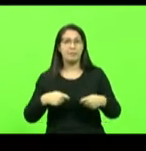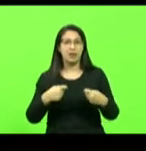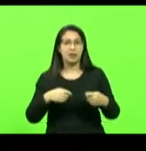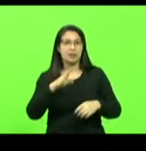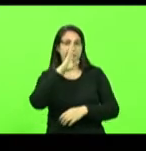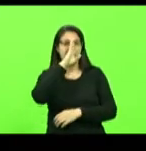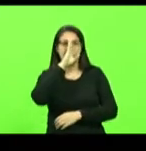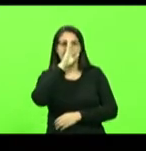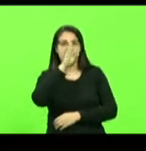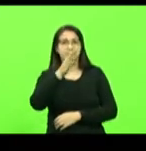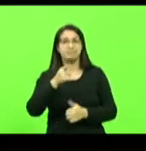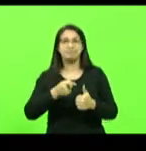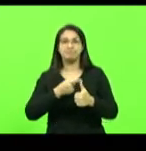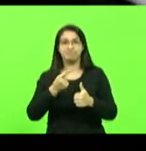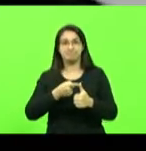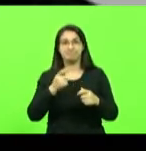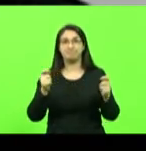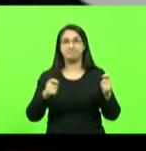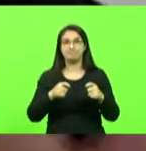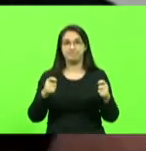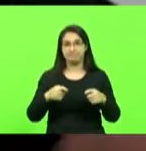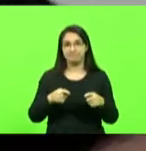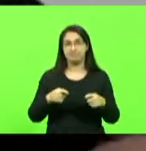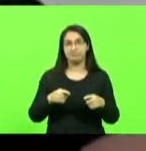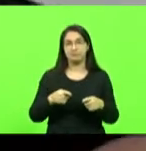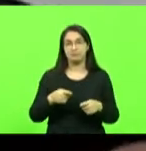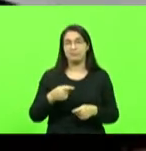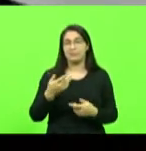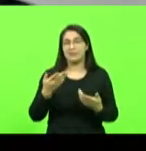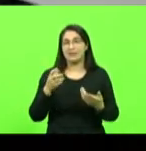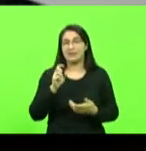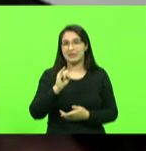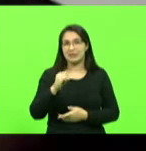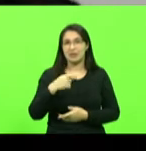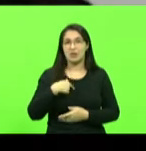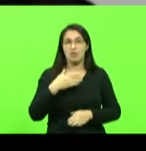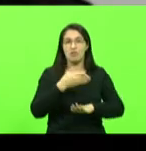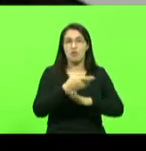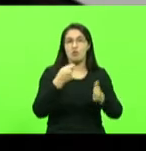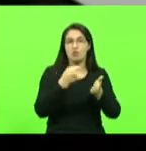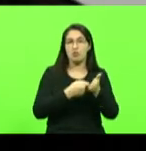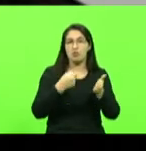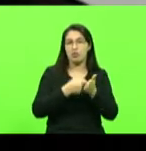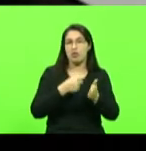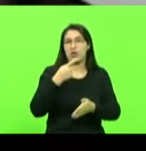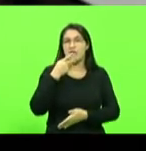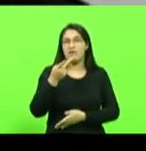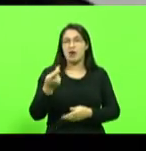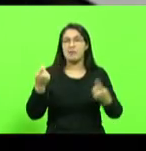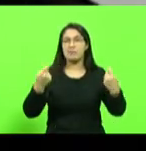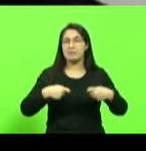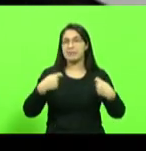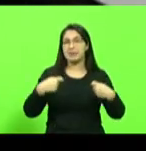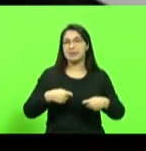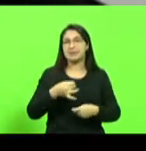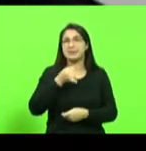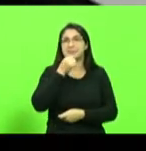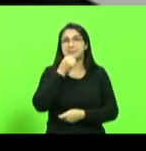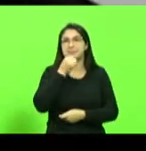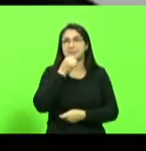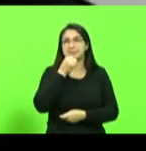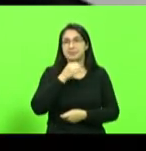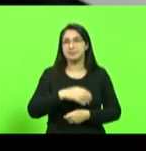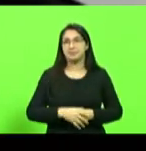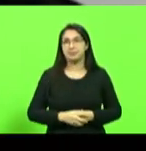prioridade para fazer funcionar. Não adianta eu sair a lutar para dizer, ah, eu preciso